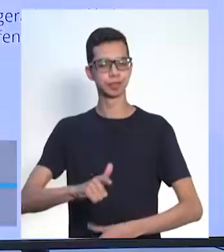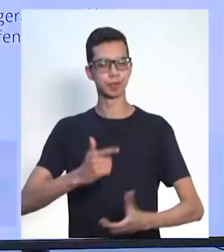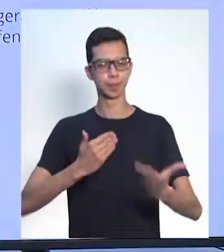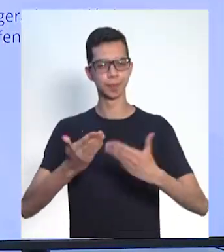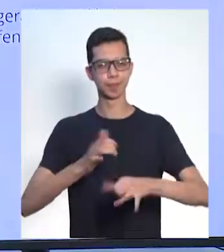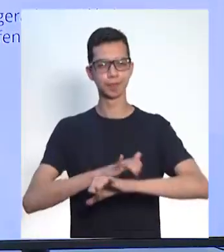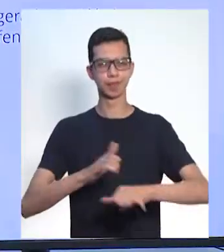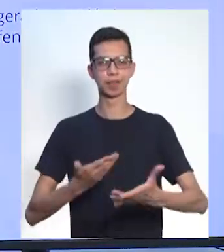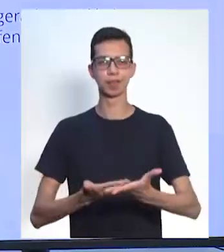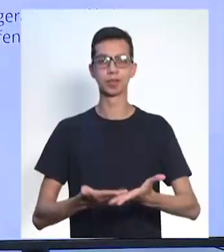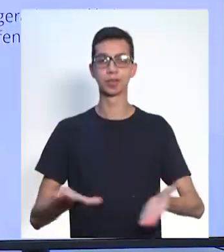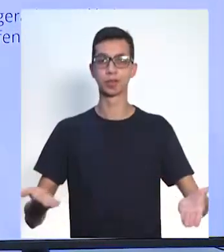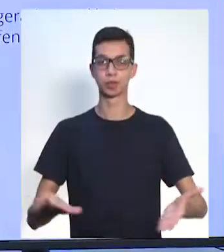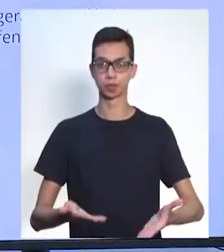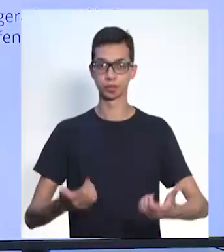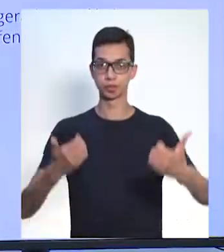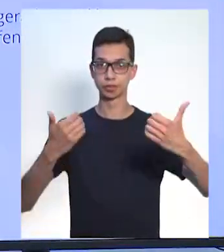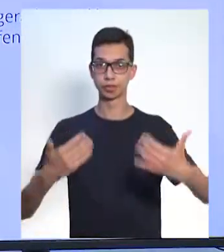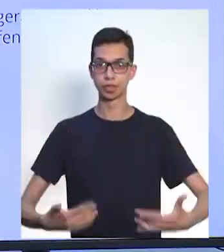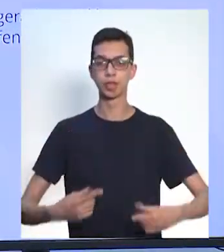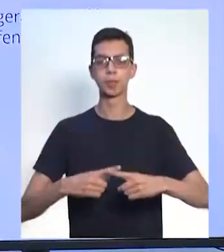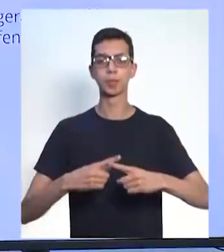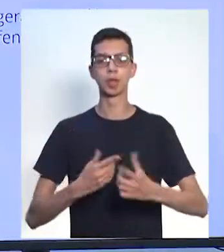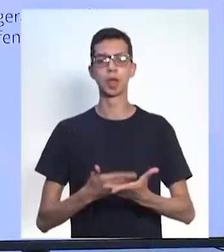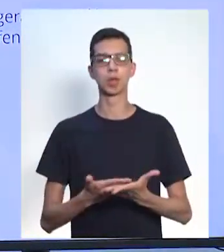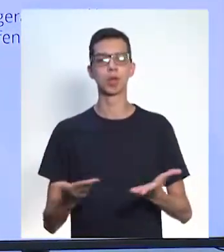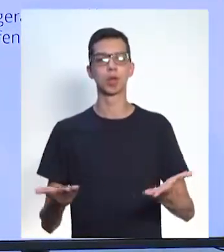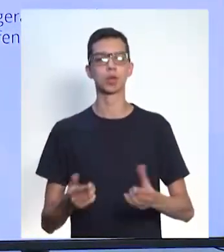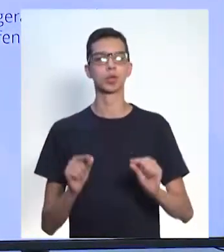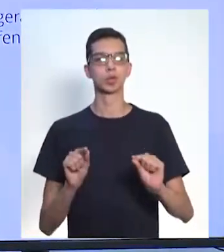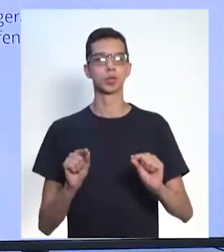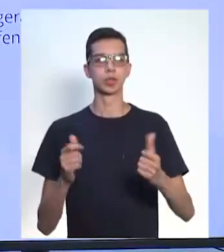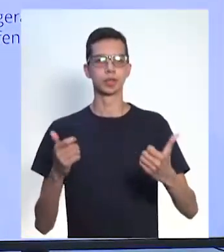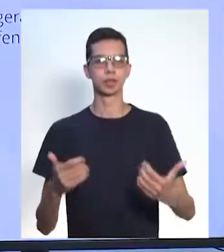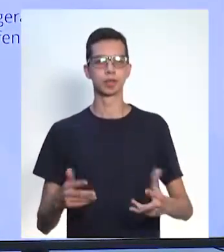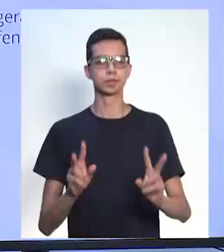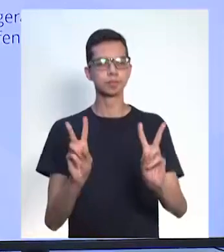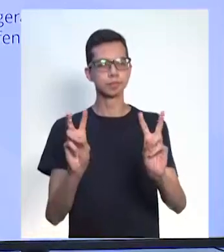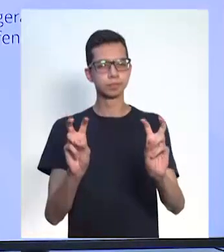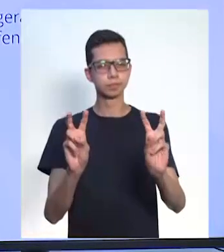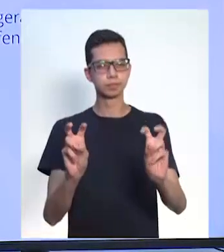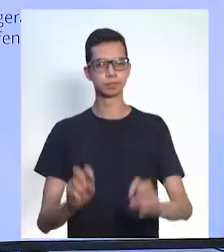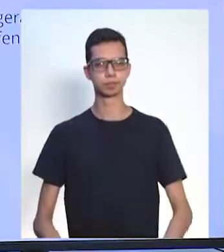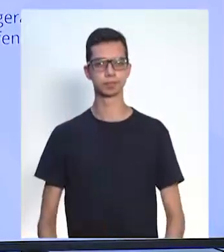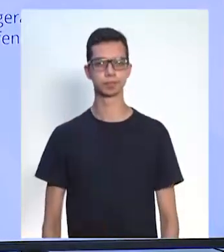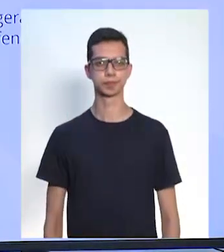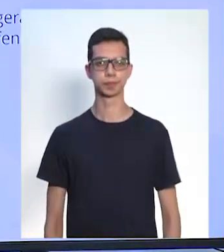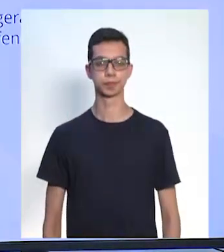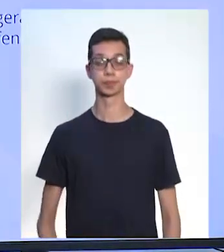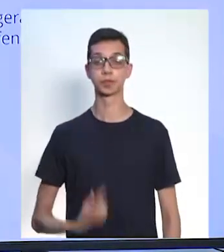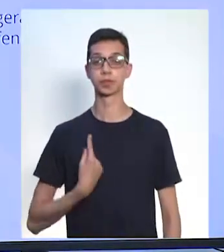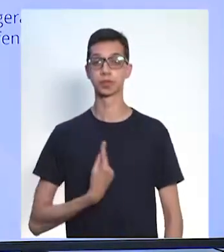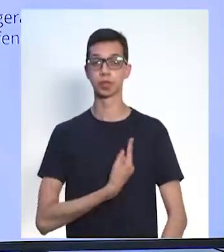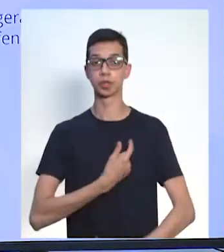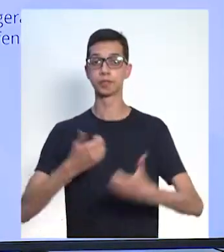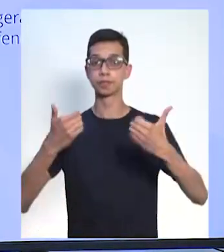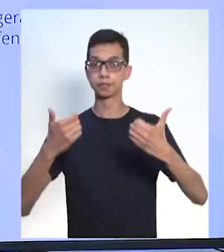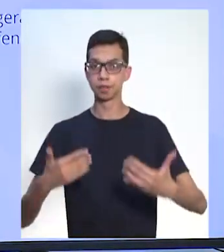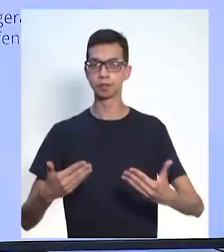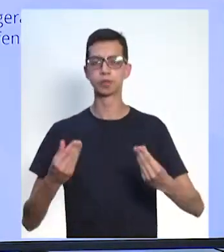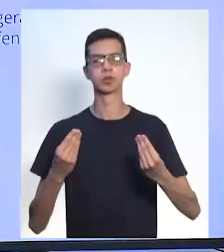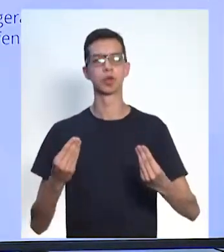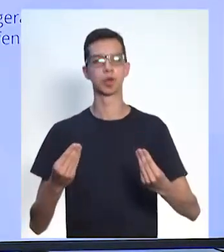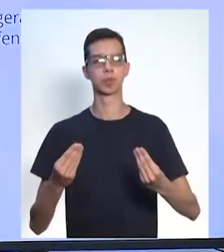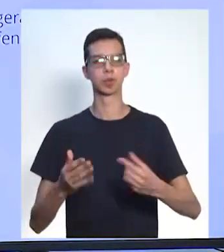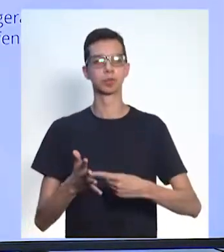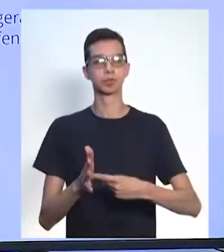na aula de hoje, porque a aula de hoje está tratando a seguinte habilidade. Nós vamos explicar o funcionamento